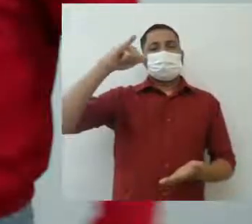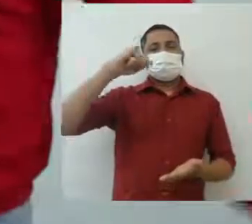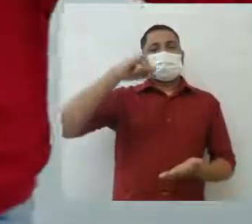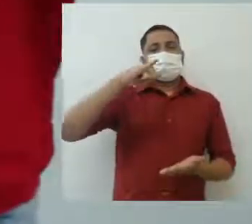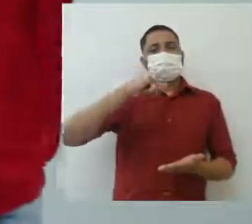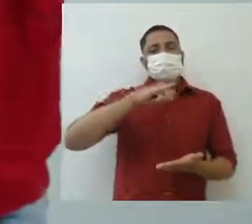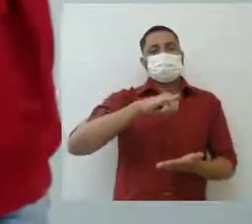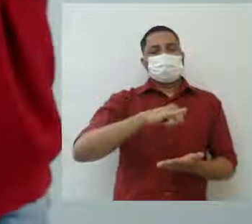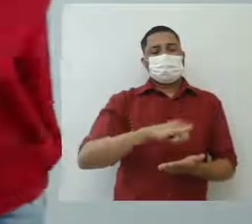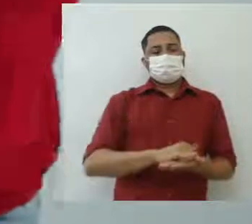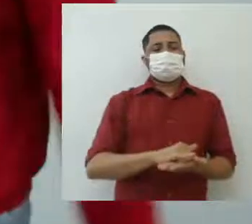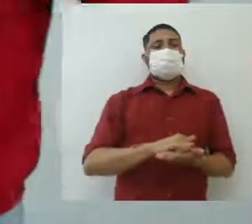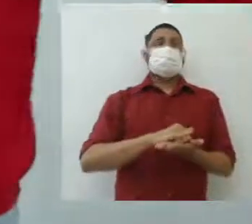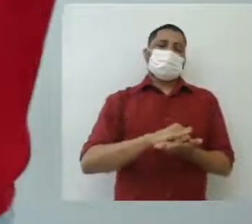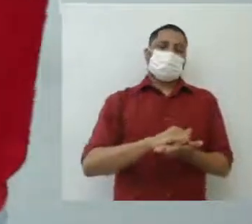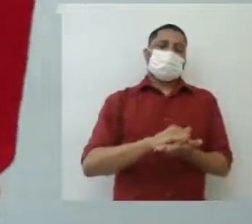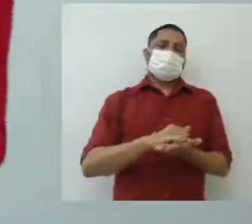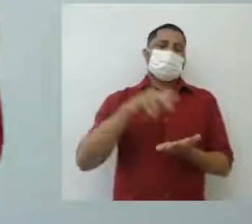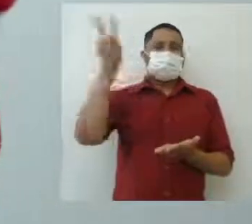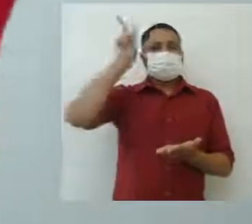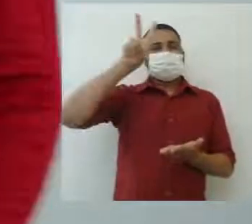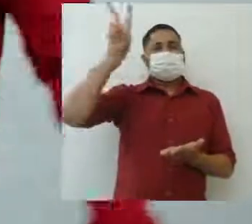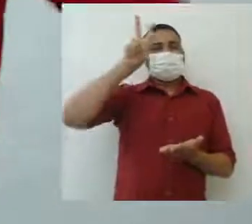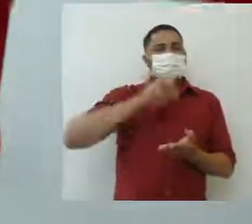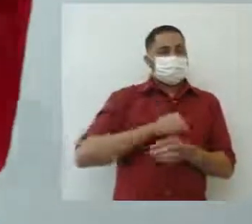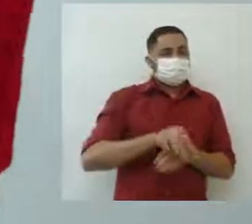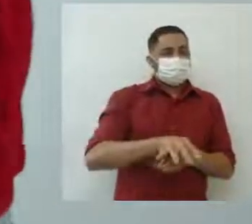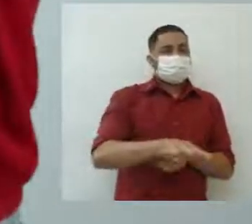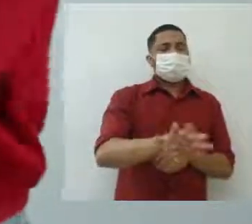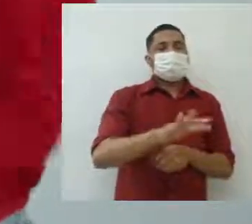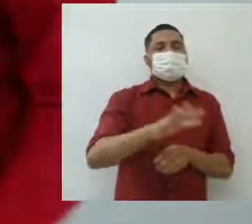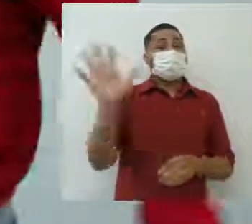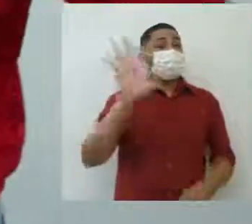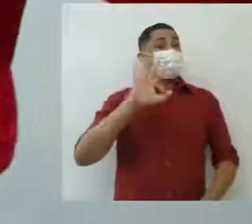desembarcando na nossa nave da história.